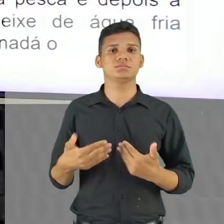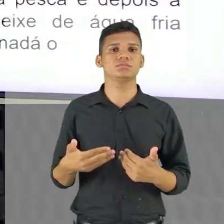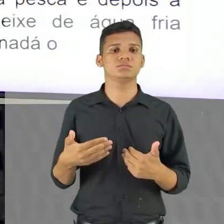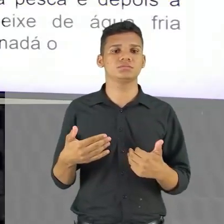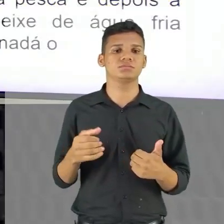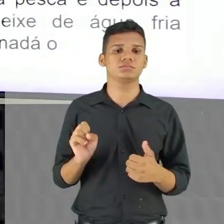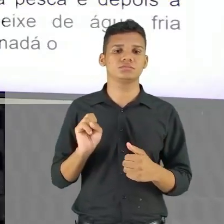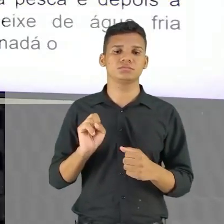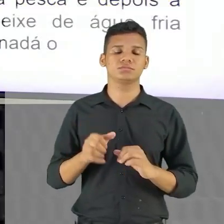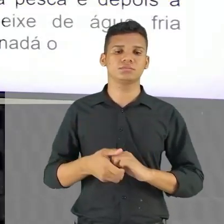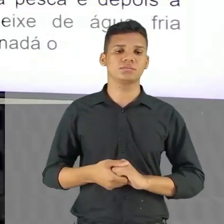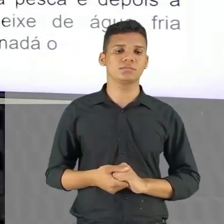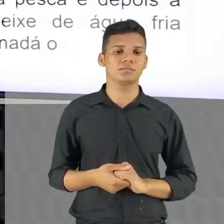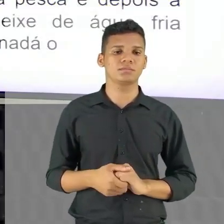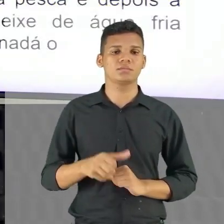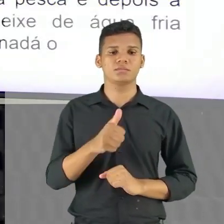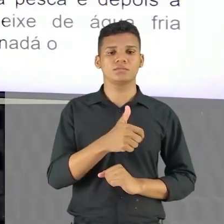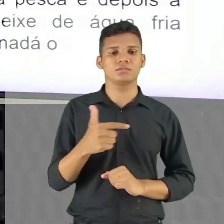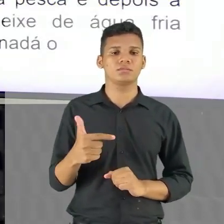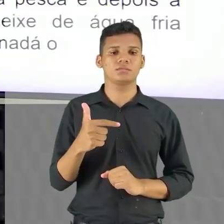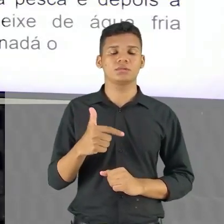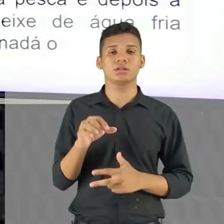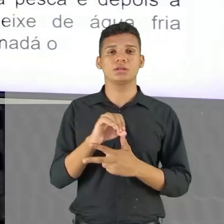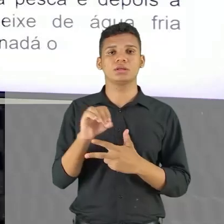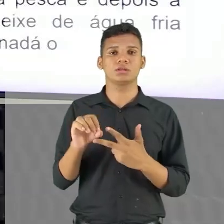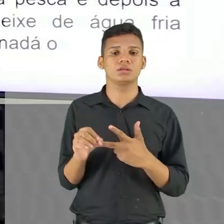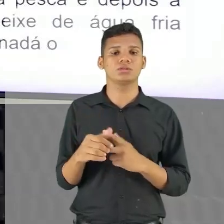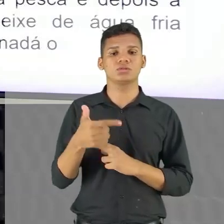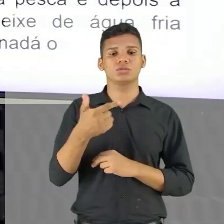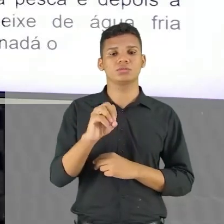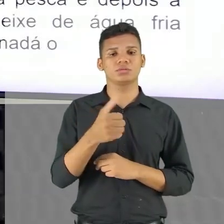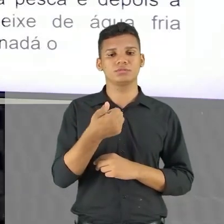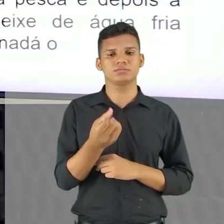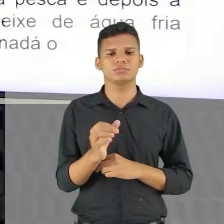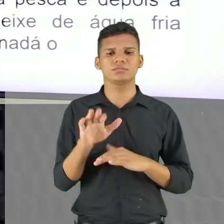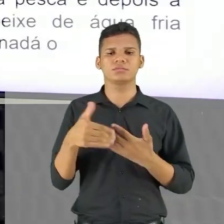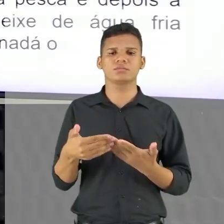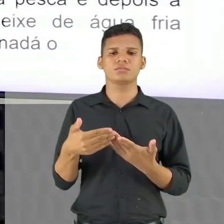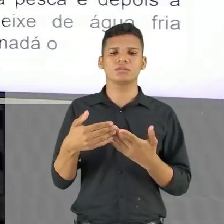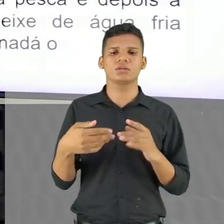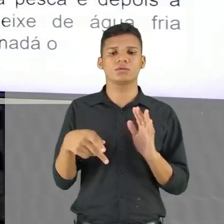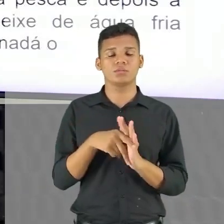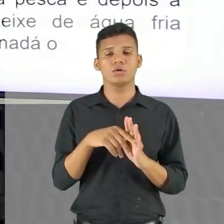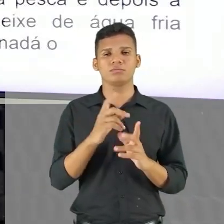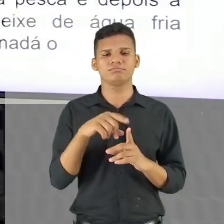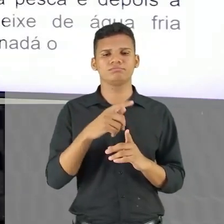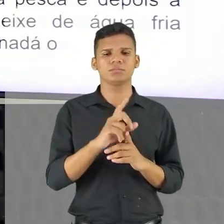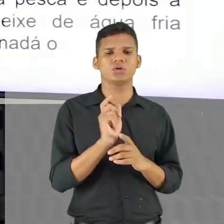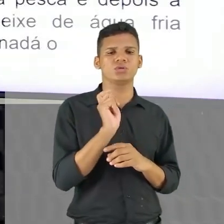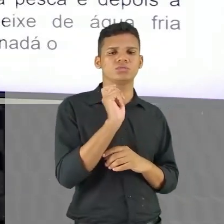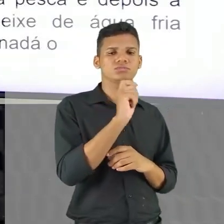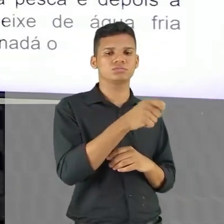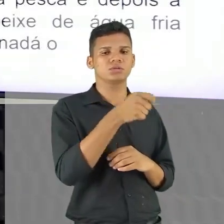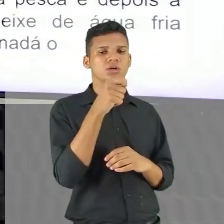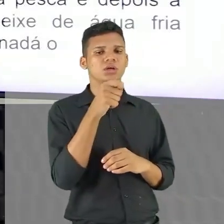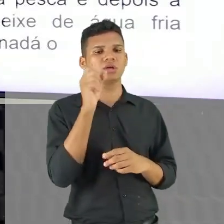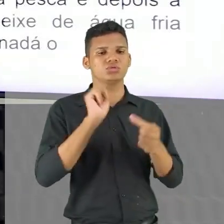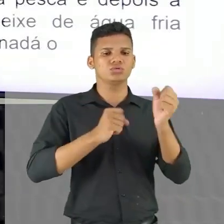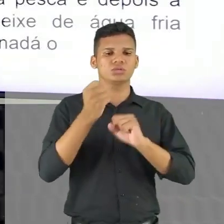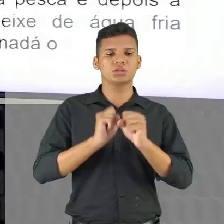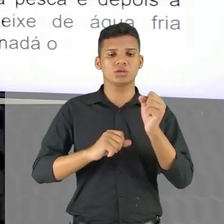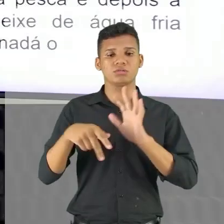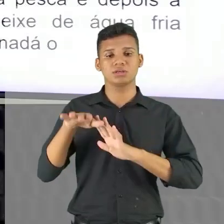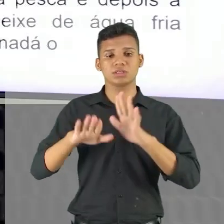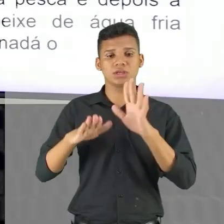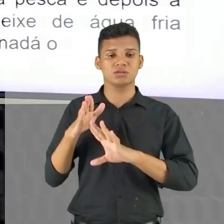questão. 12. Enem 2016. Pesca industrial provoca destruição na África.